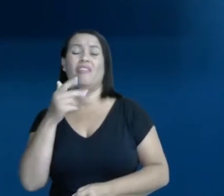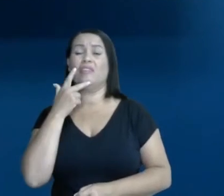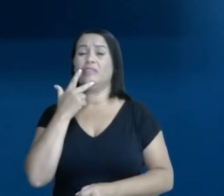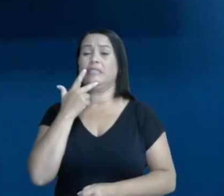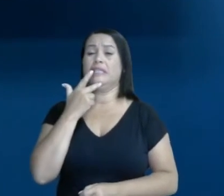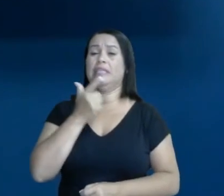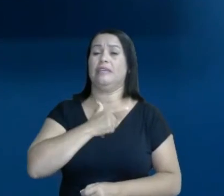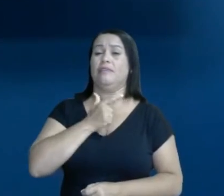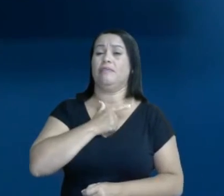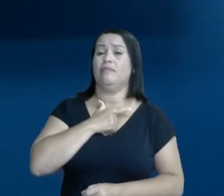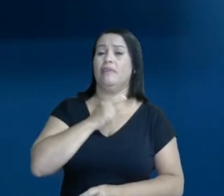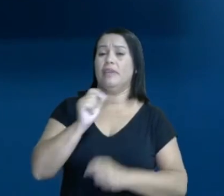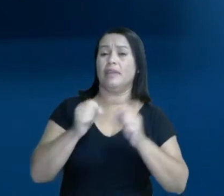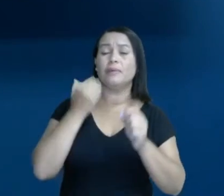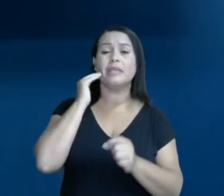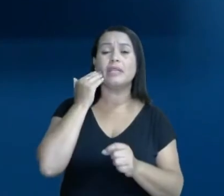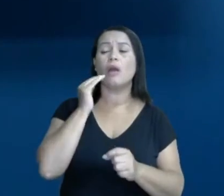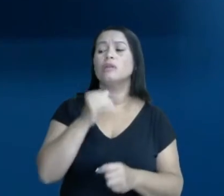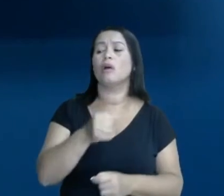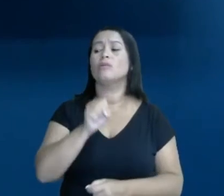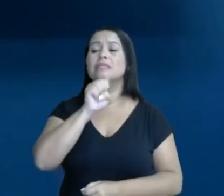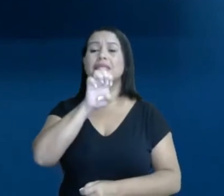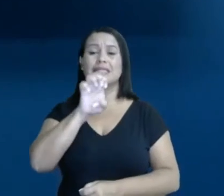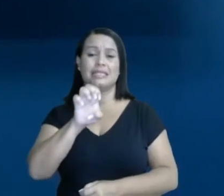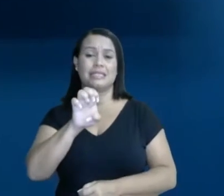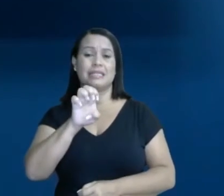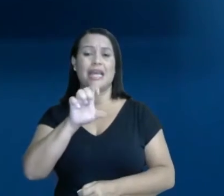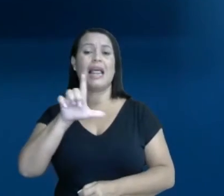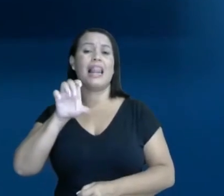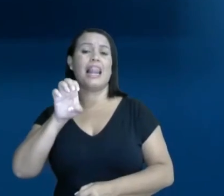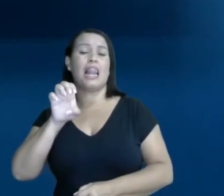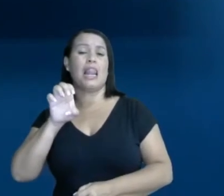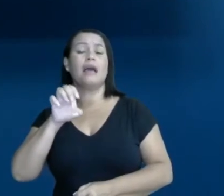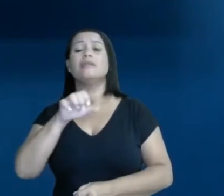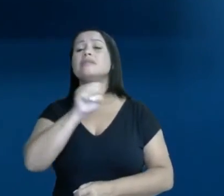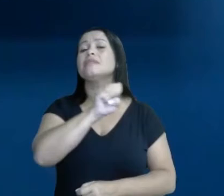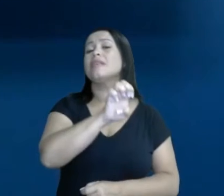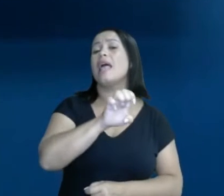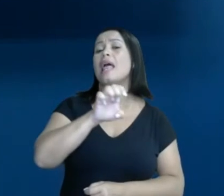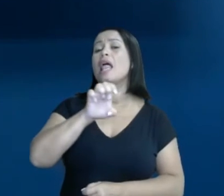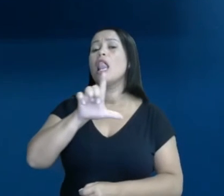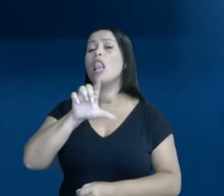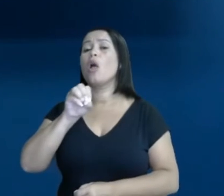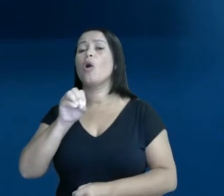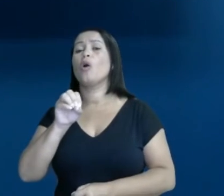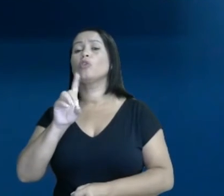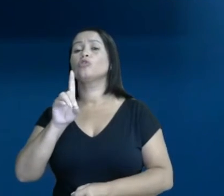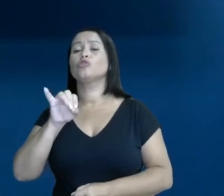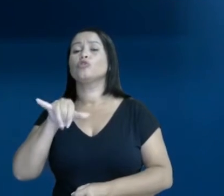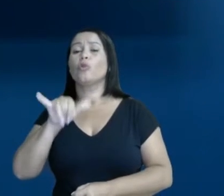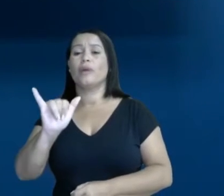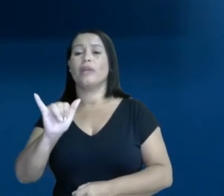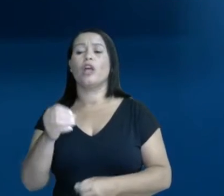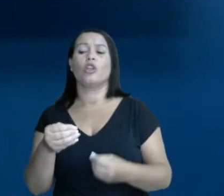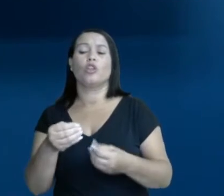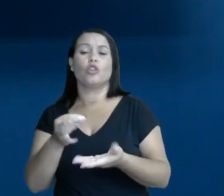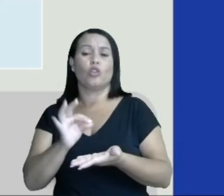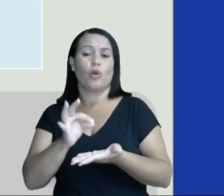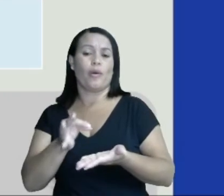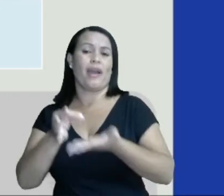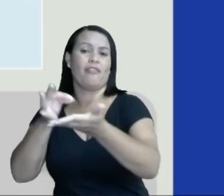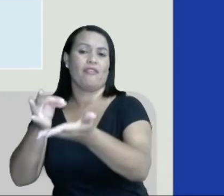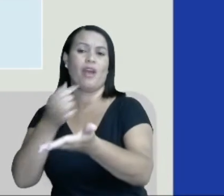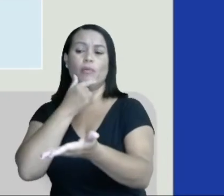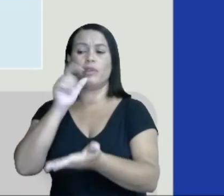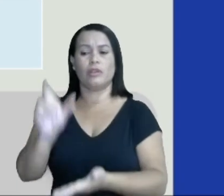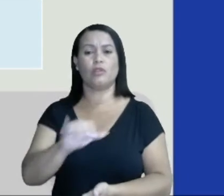feio. Então, a gente diz se lo doy, ou seja, dou o café a José. Se lo doy,